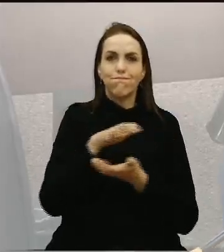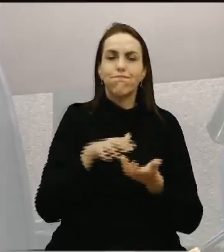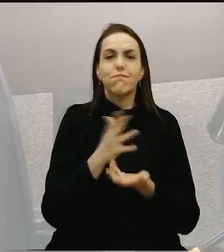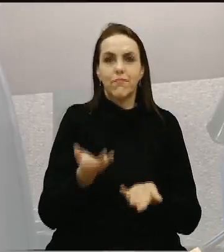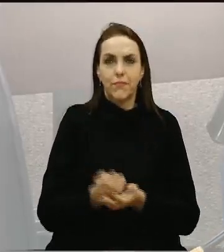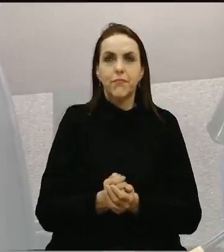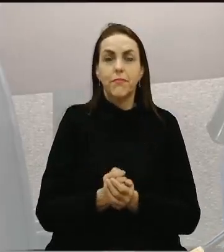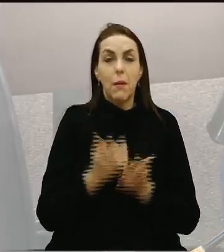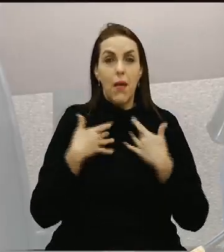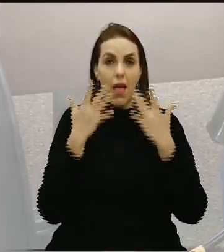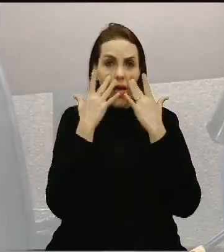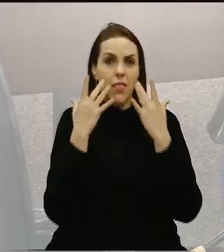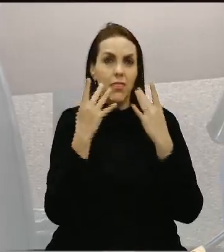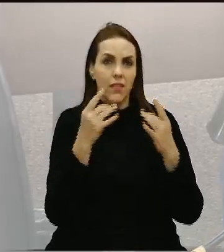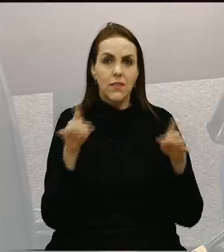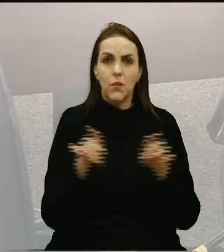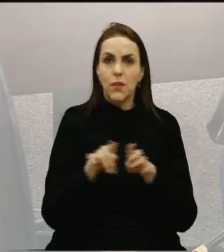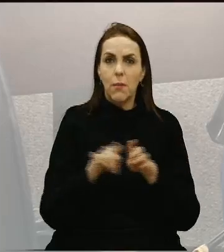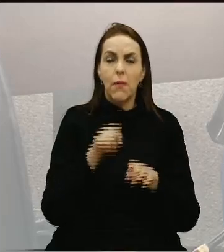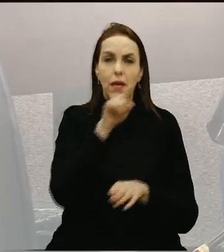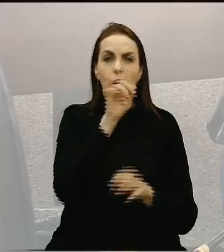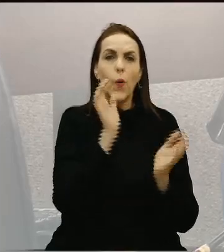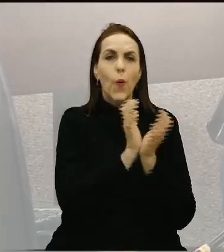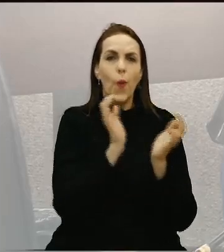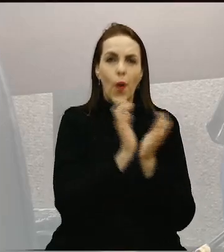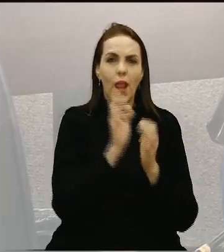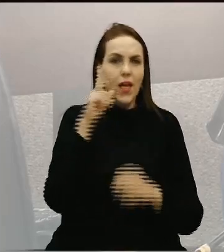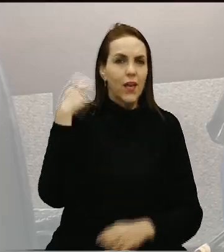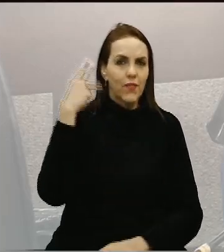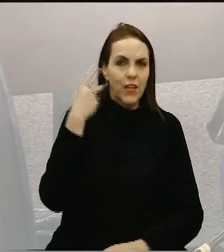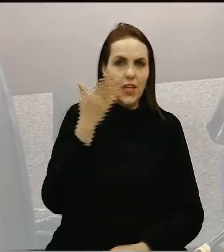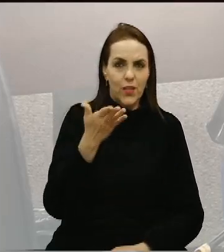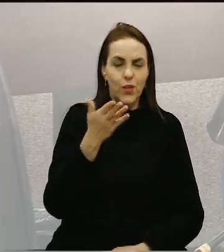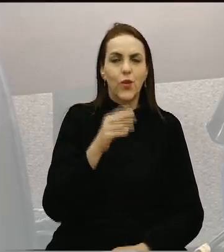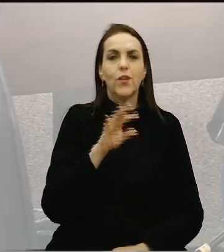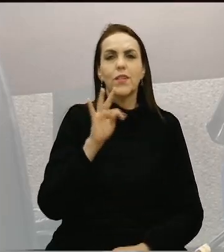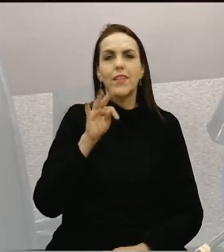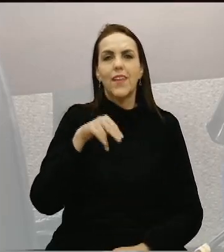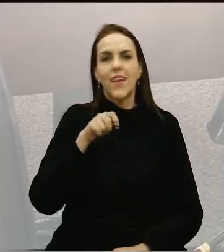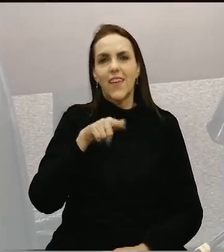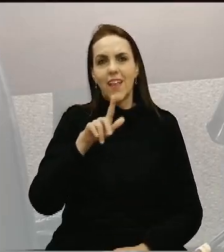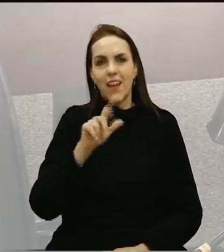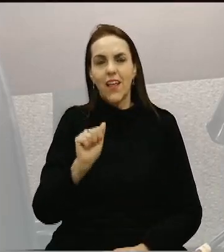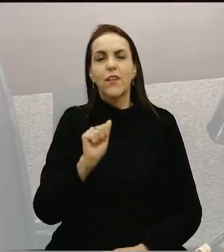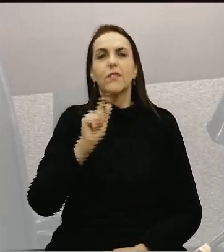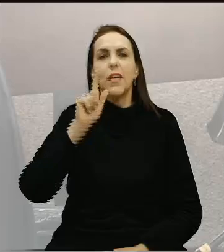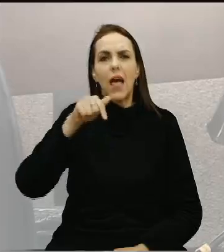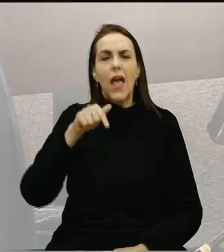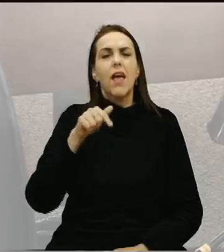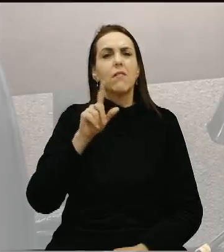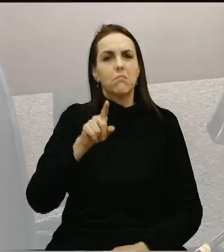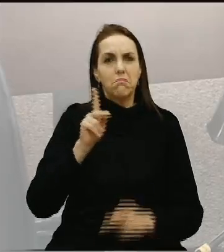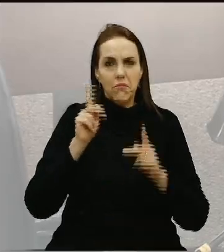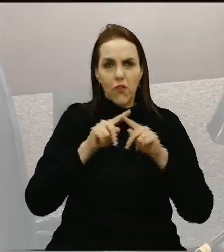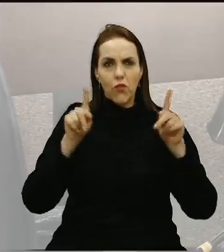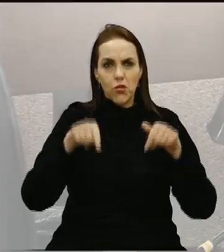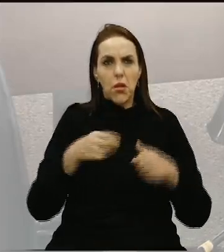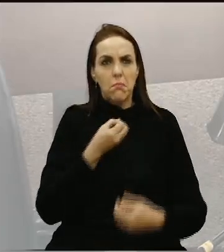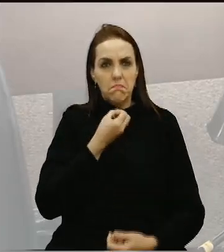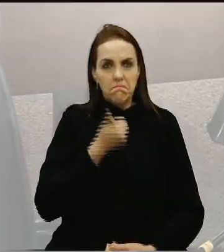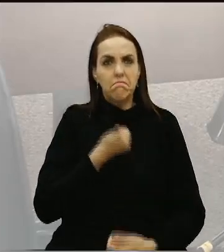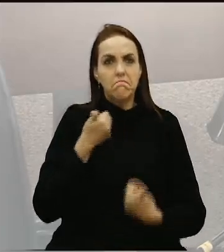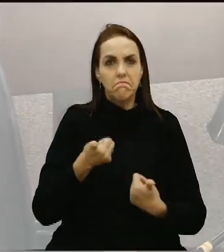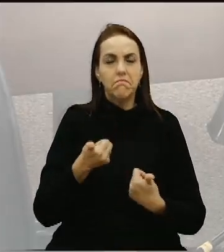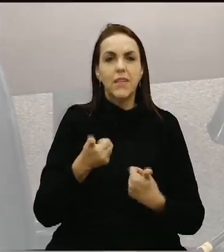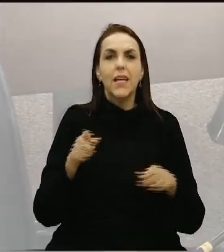a atenção, que o Tequila, além de ser um baita servidor, fez uma ótima passagem por aqui, também vem em conta o dia a dia